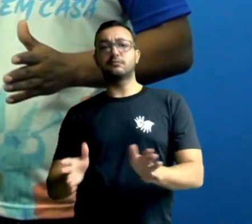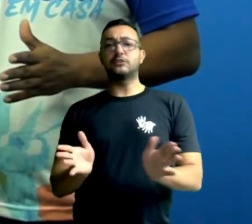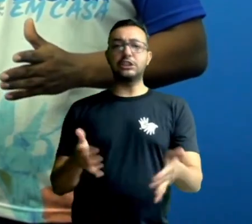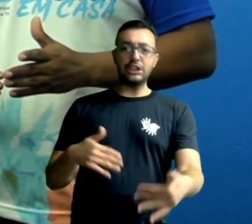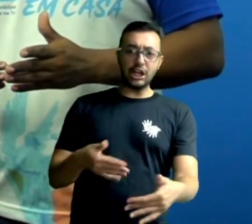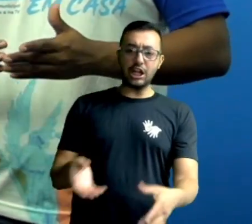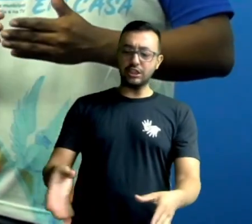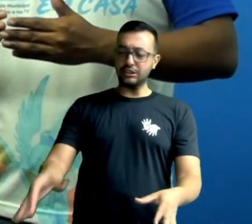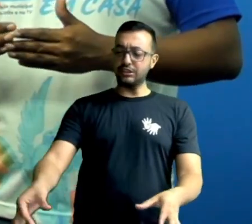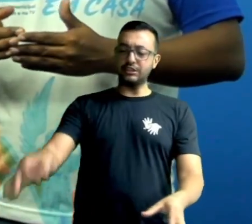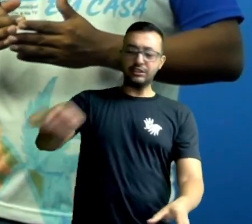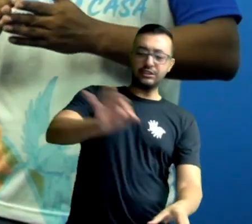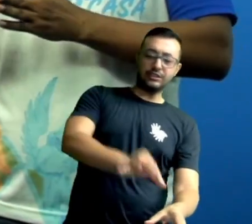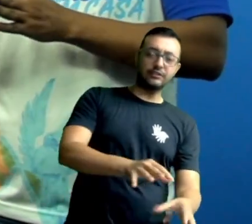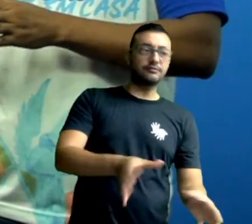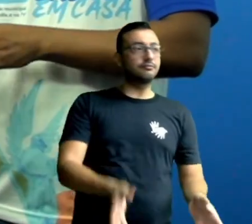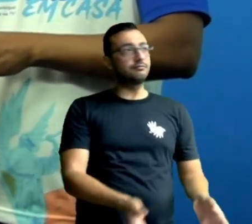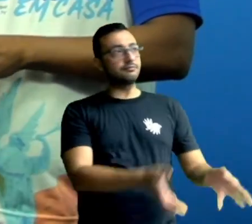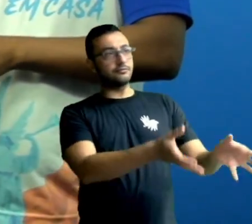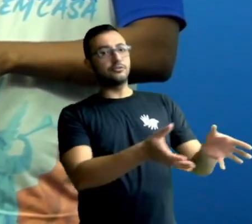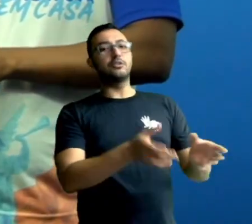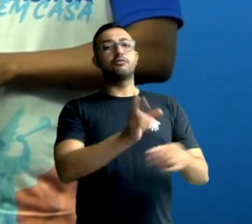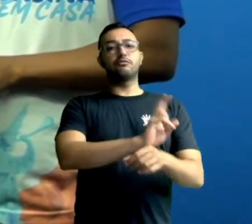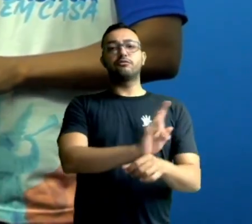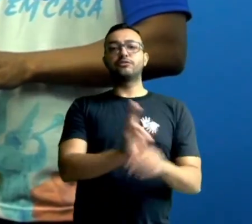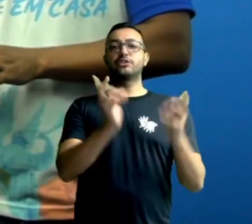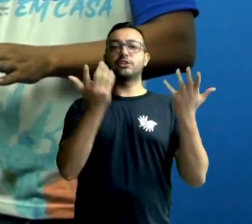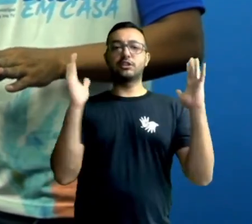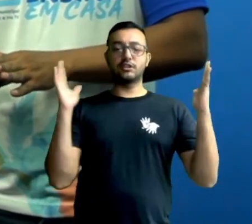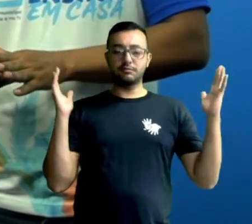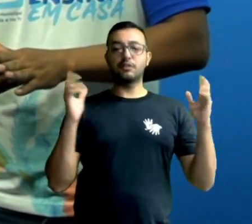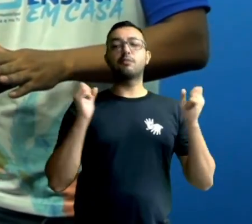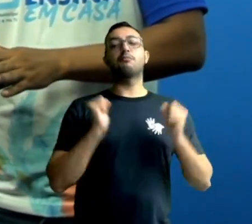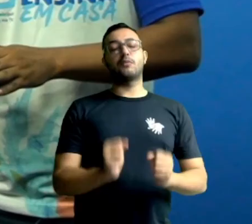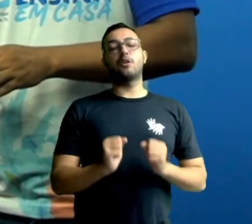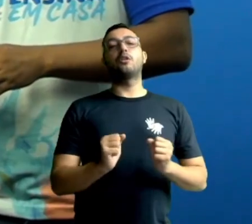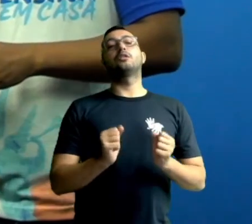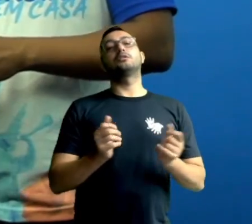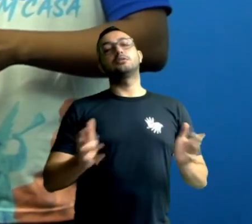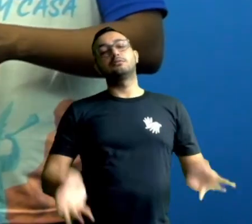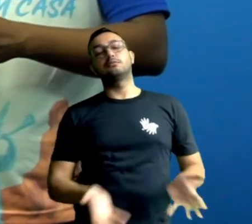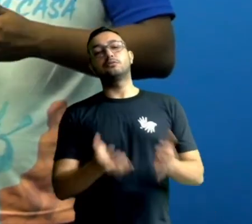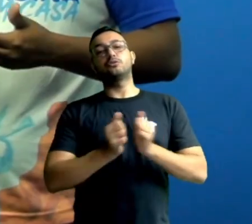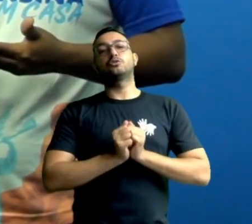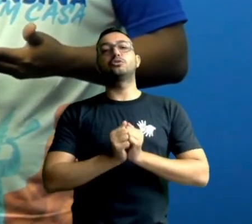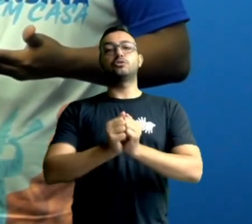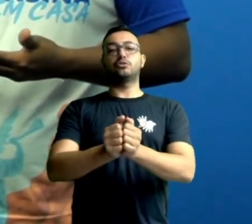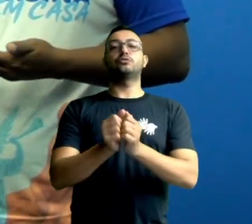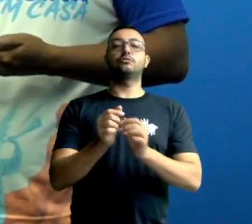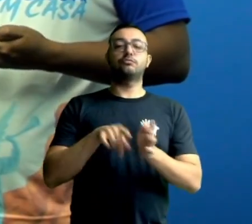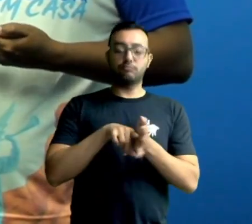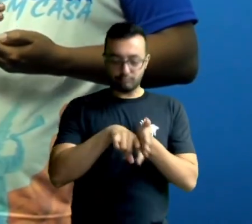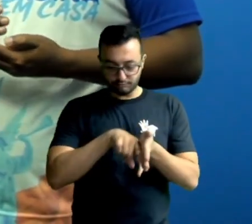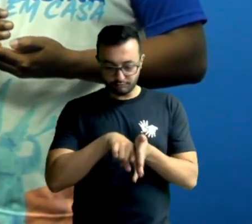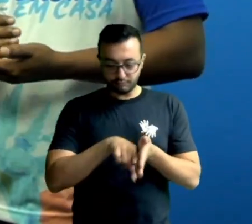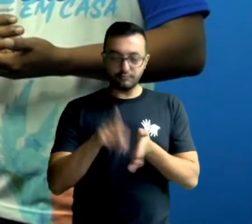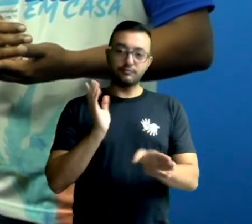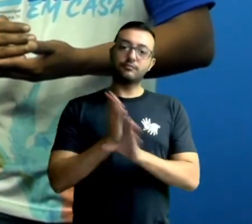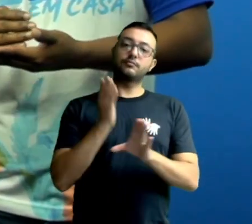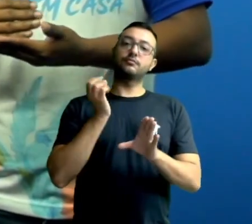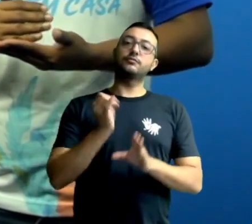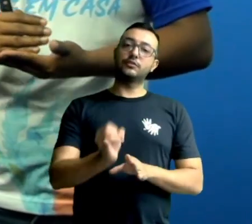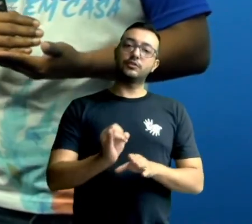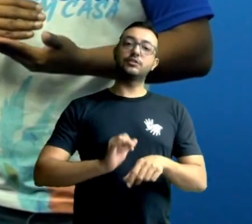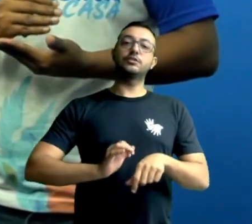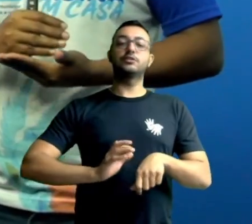sorvete, em uma latinha, e leve-o à vigilância ambiental do seu município para que ele possa ser levado ao laboratório e ser investigado se esse animal